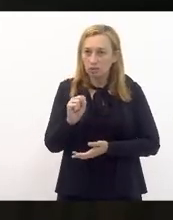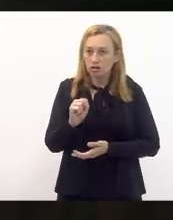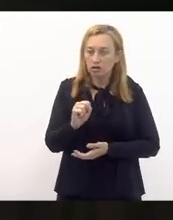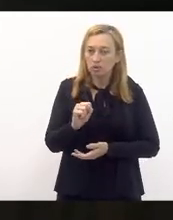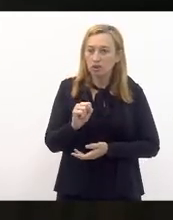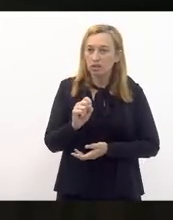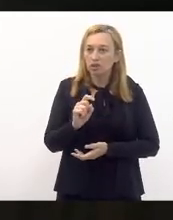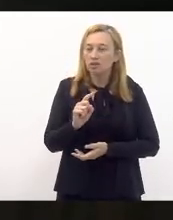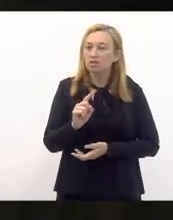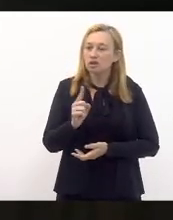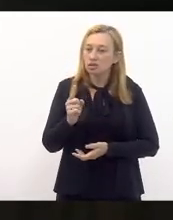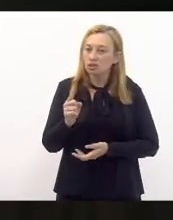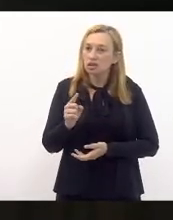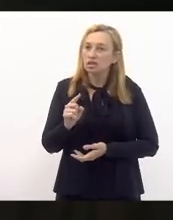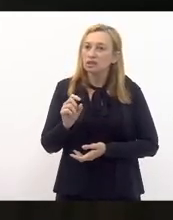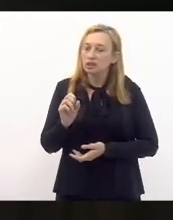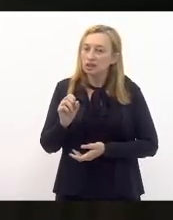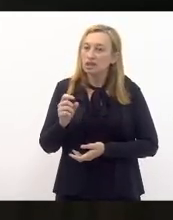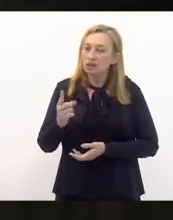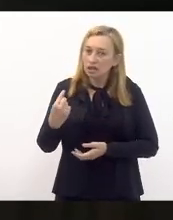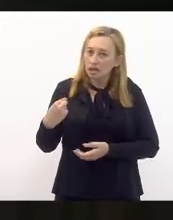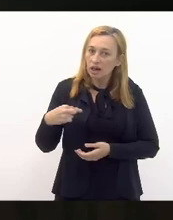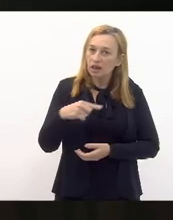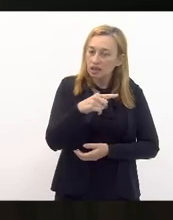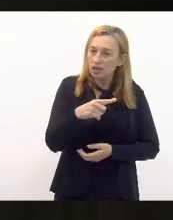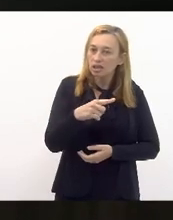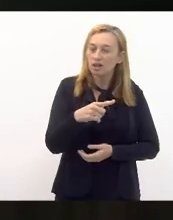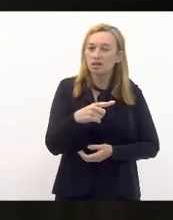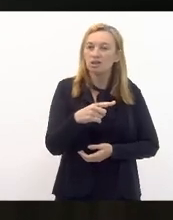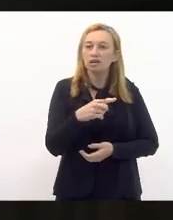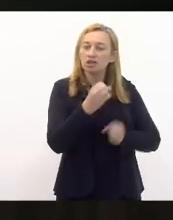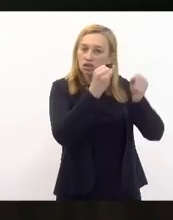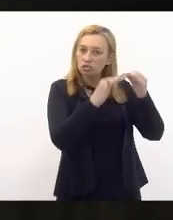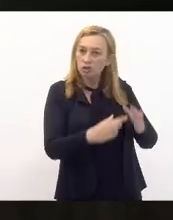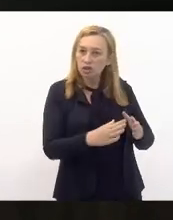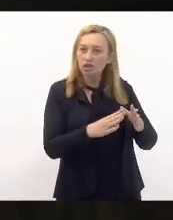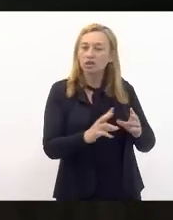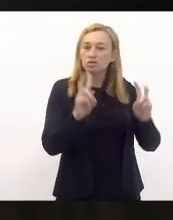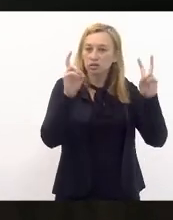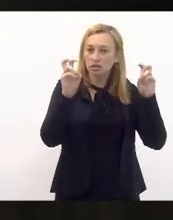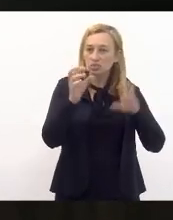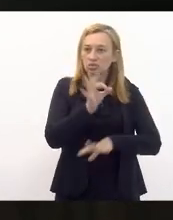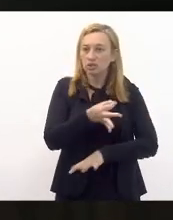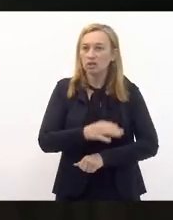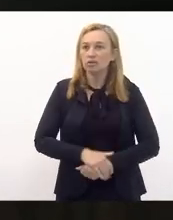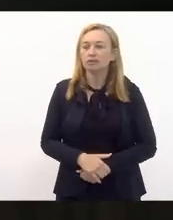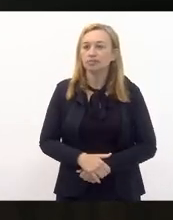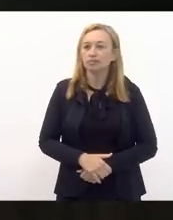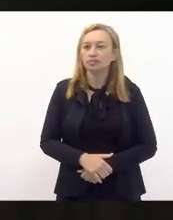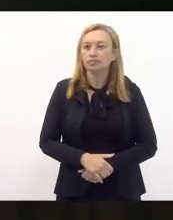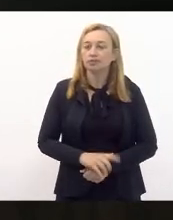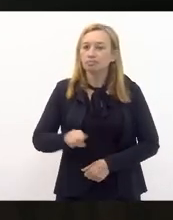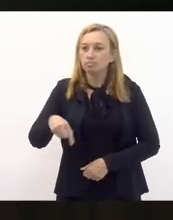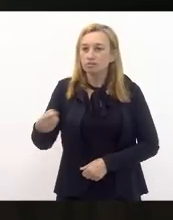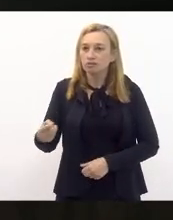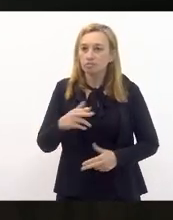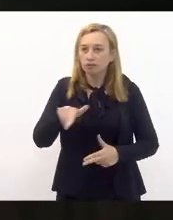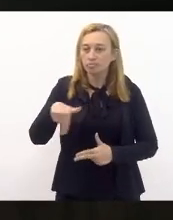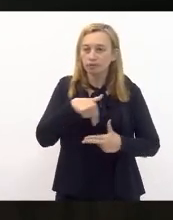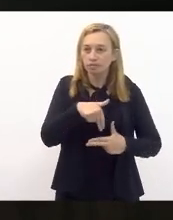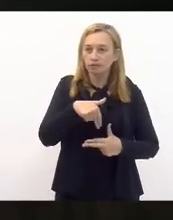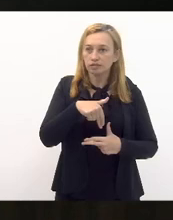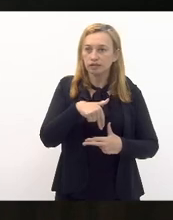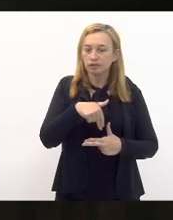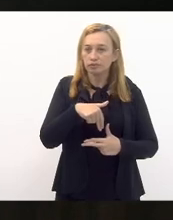não irá se opor está presente prestando os esclarecimentos devidos a próxima a do